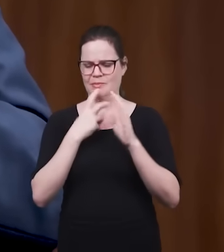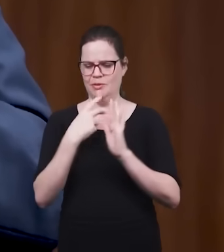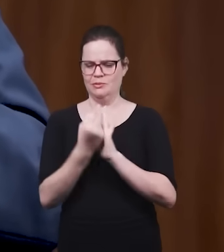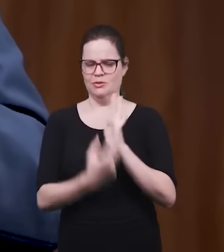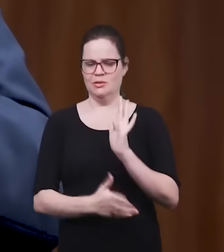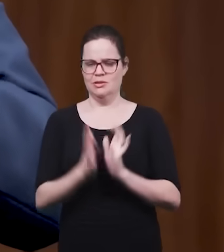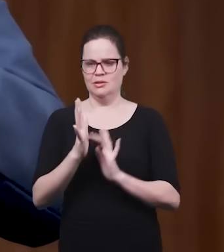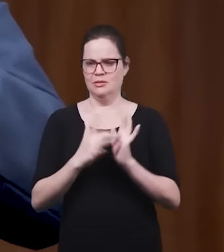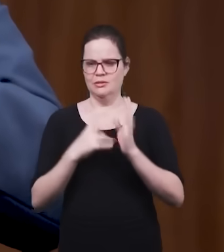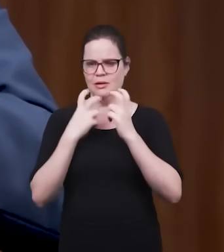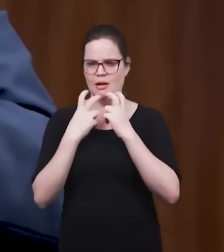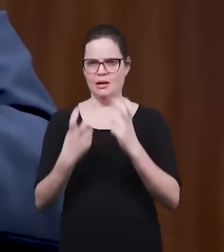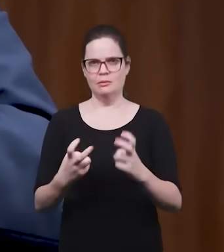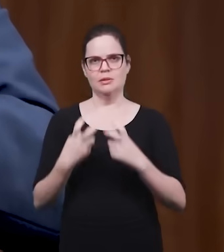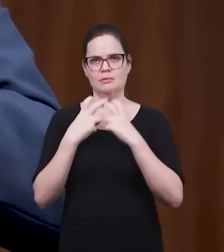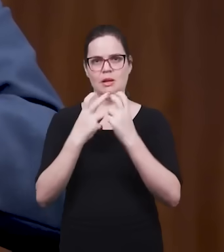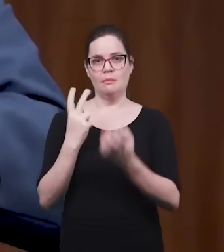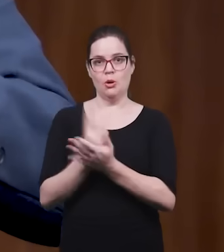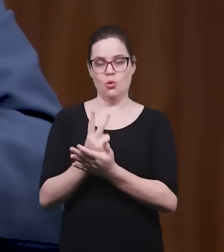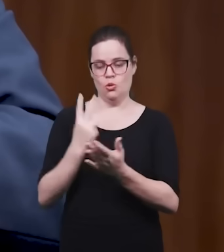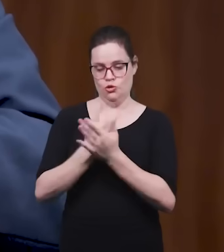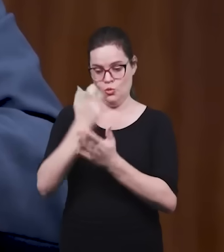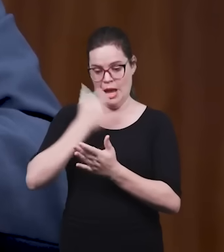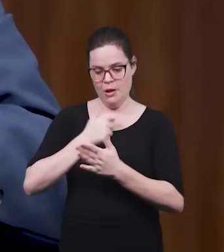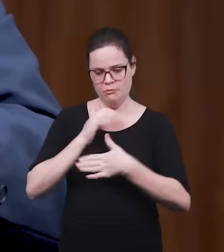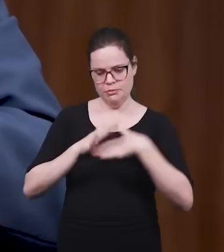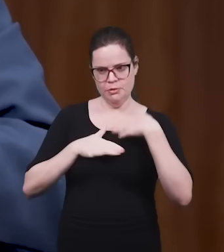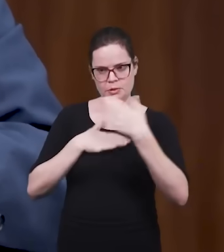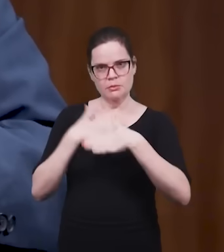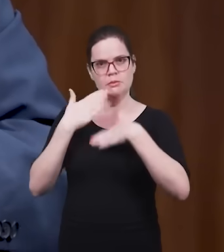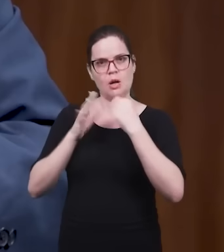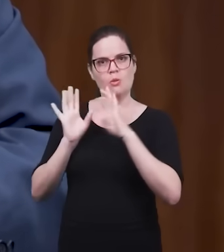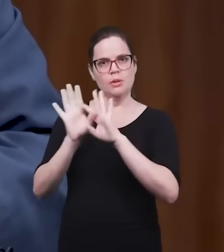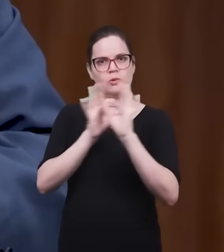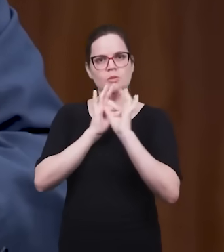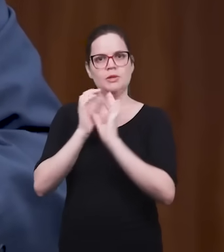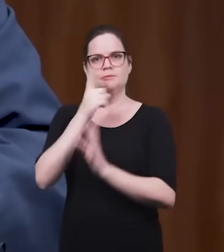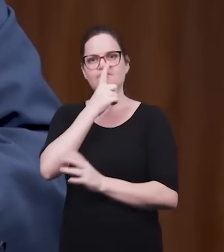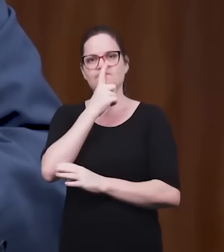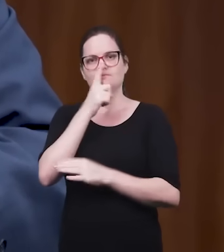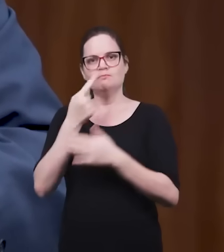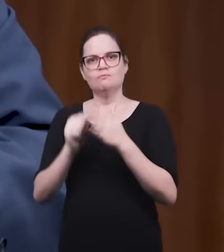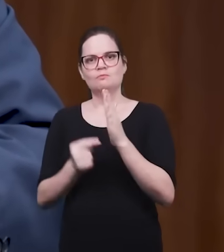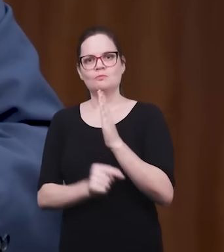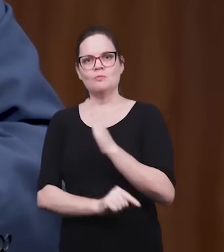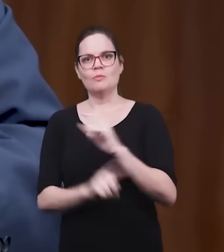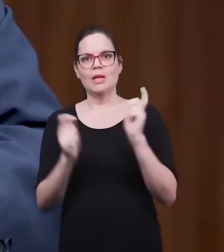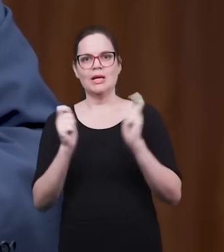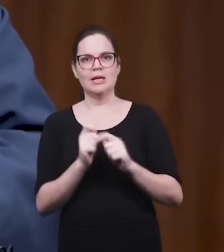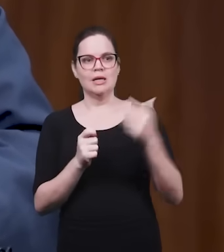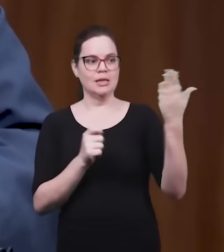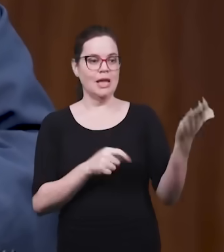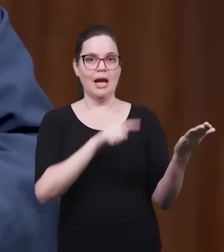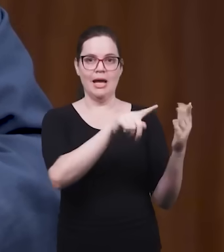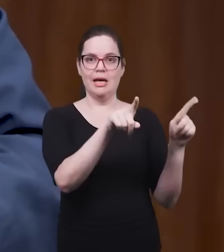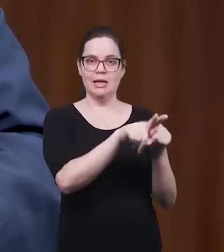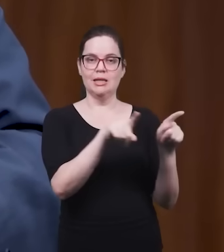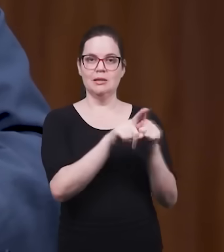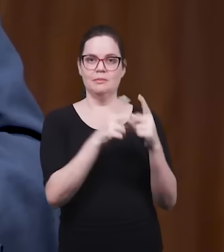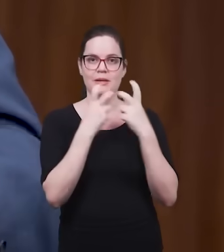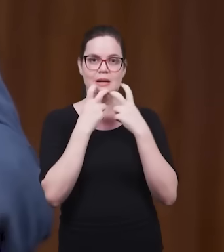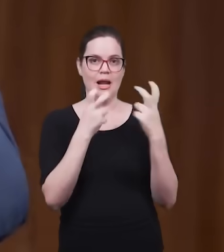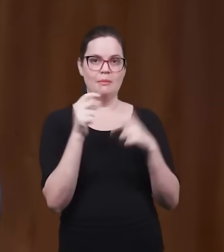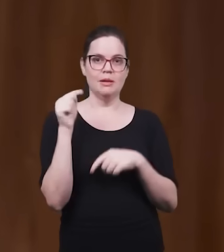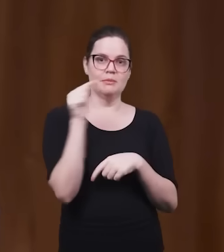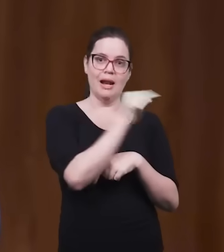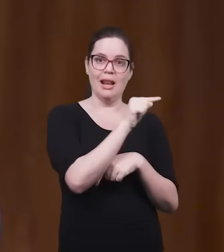de Jesus para que eu continuasse sendo edificado de tal forma que eu pudesse facilitar aquilo que o Espírito Santo